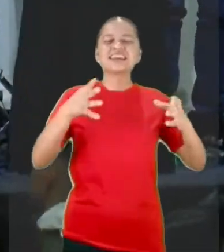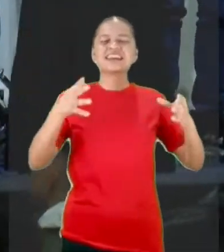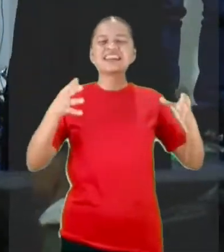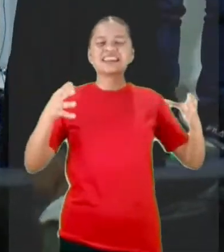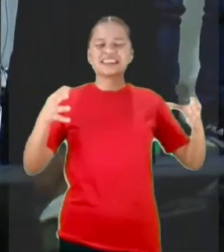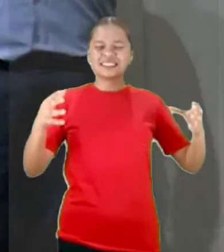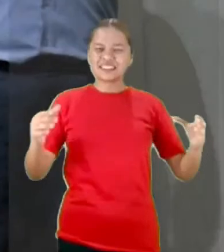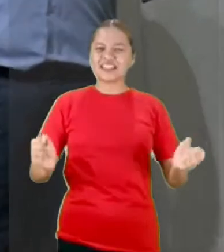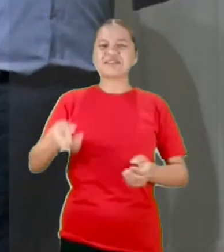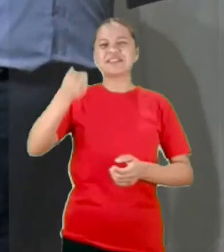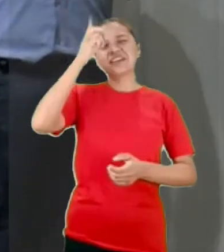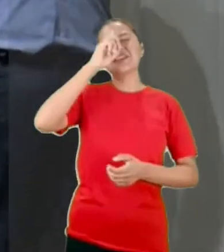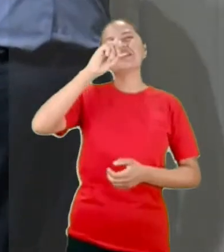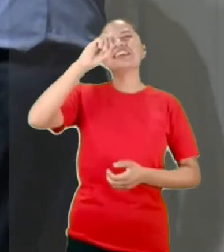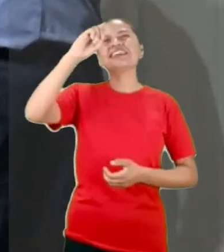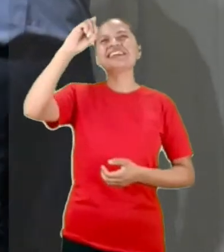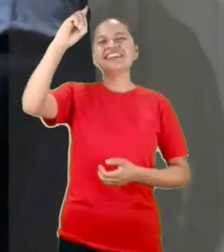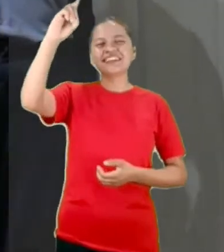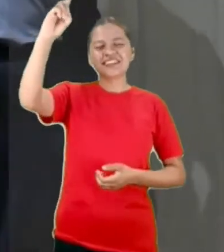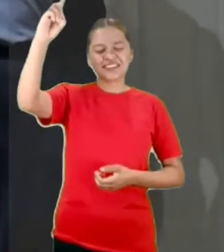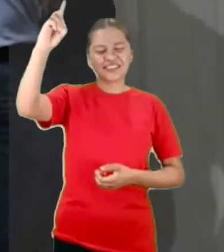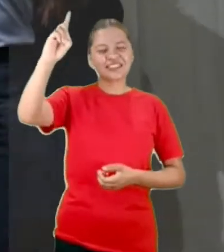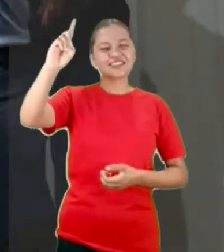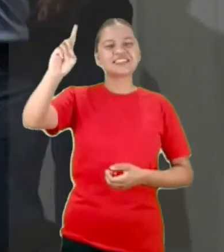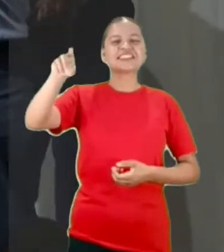Tu és grande, ó Deus.